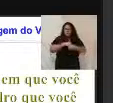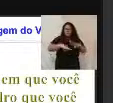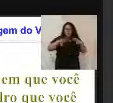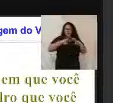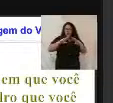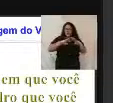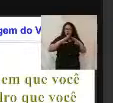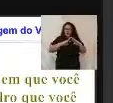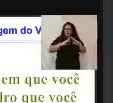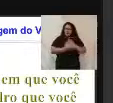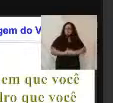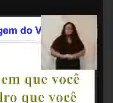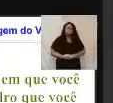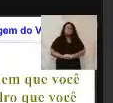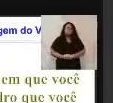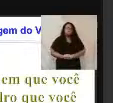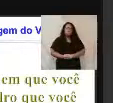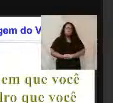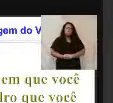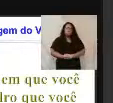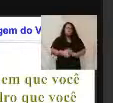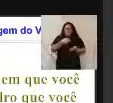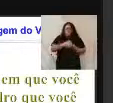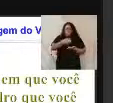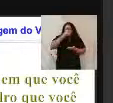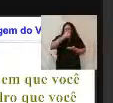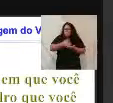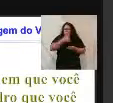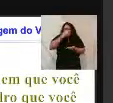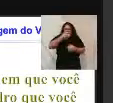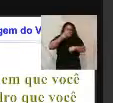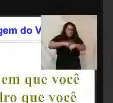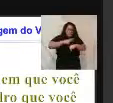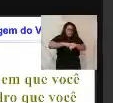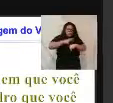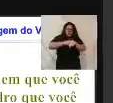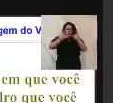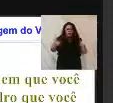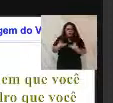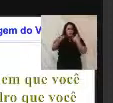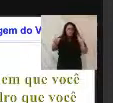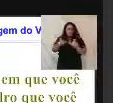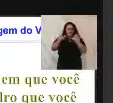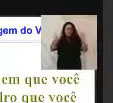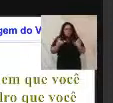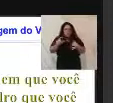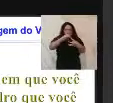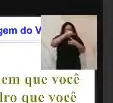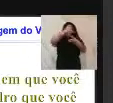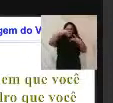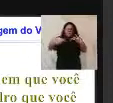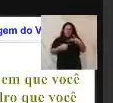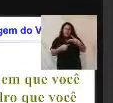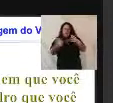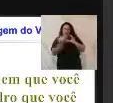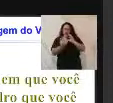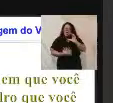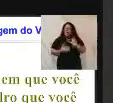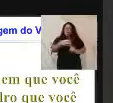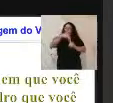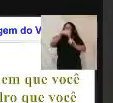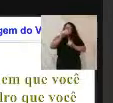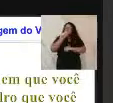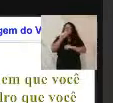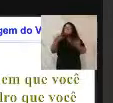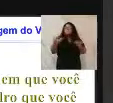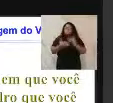usamos para os nossos trabalhos digitais. Tá? Então, a resposta é bem simples, de forma leiga,